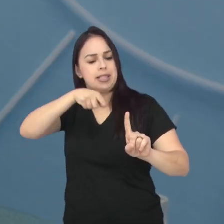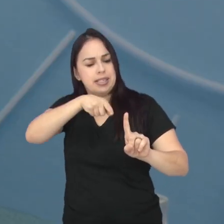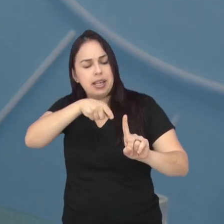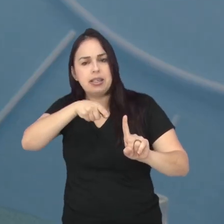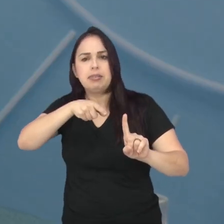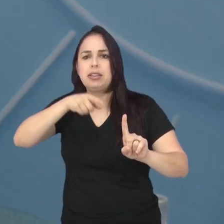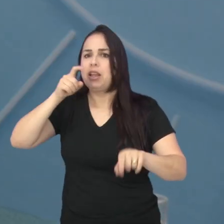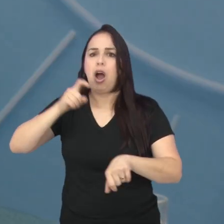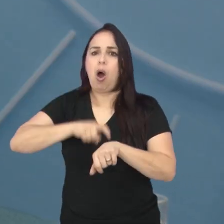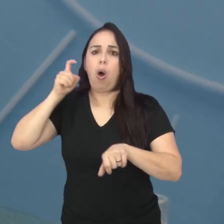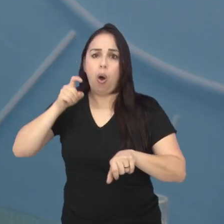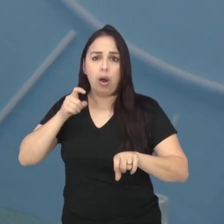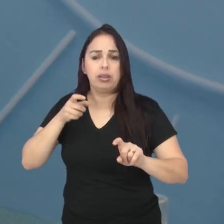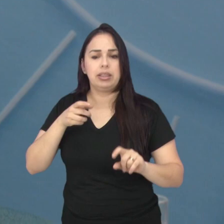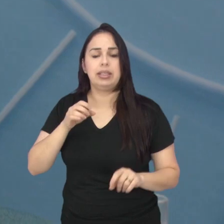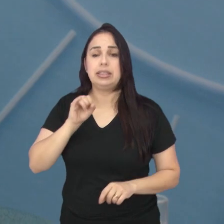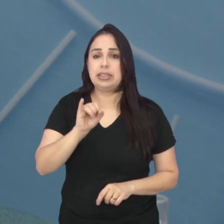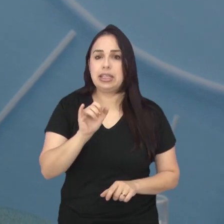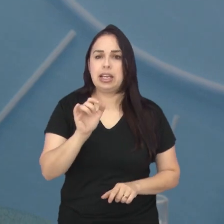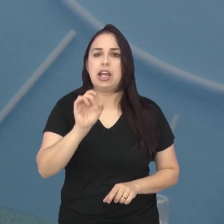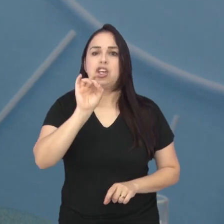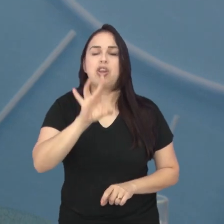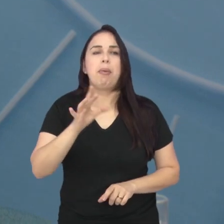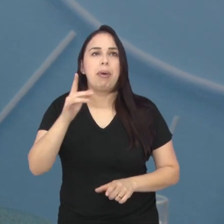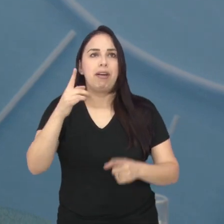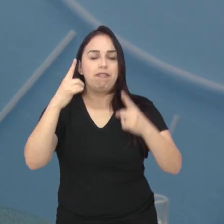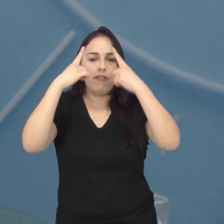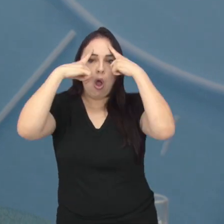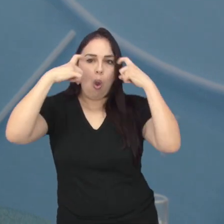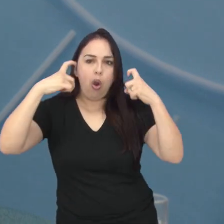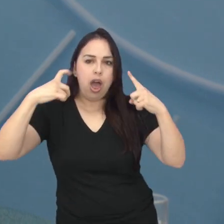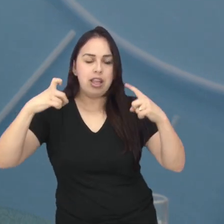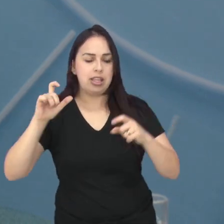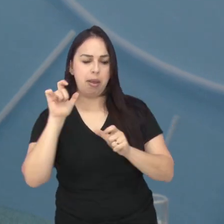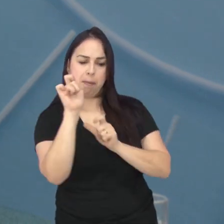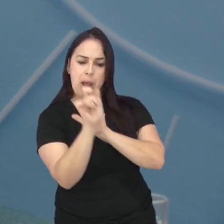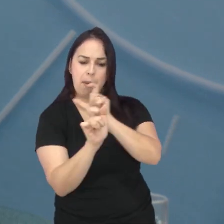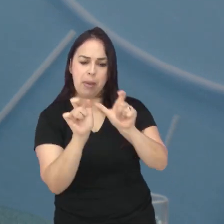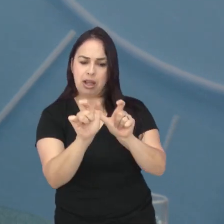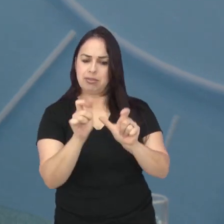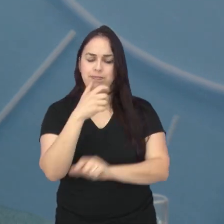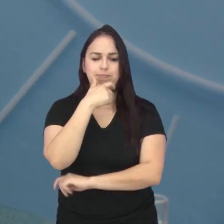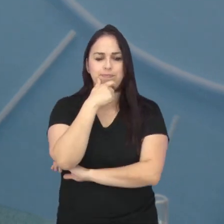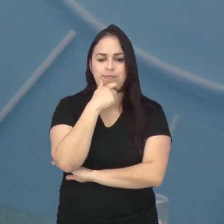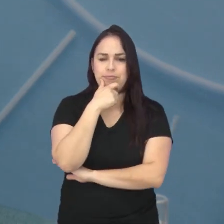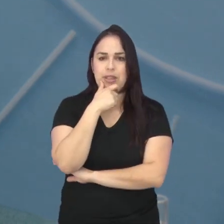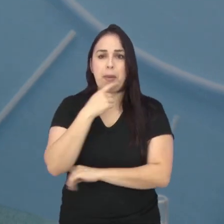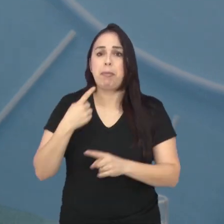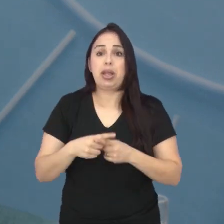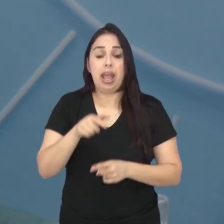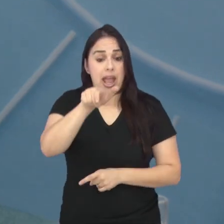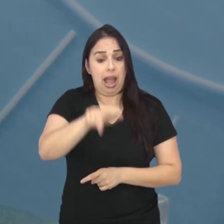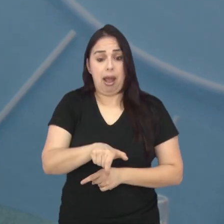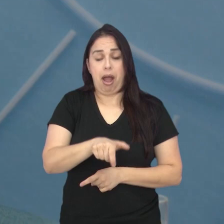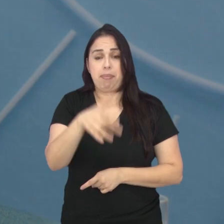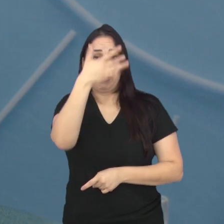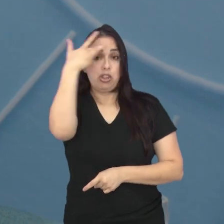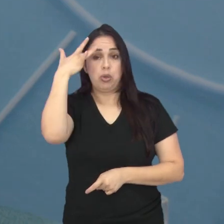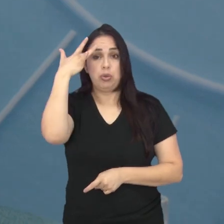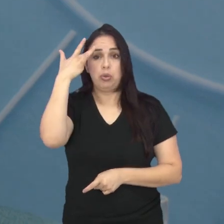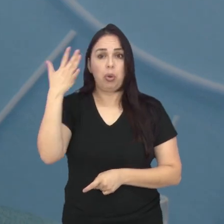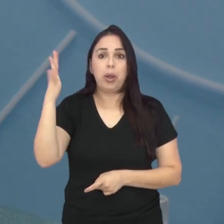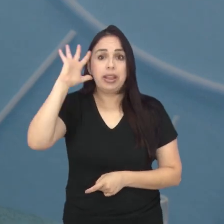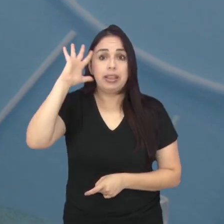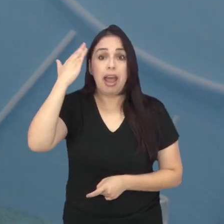está acontecendo. Quando não é uma violência física, é muito difícil, porque nem a própria pessoa reconhece, nem as pessoas